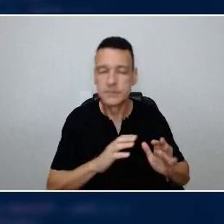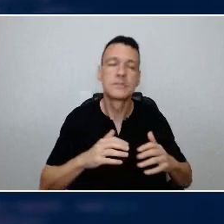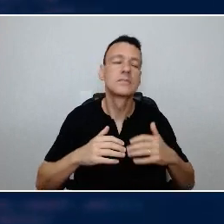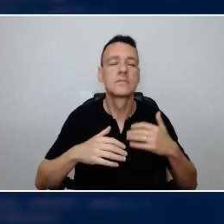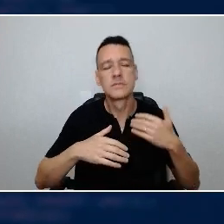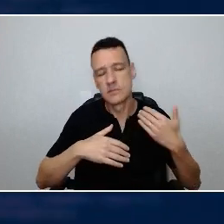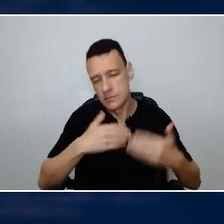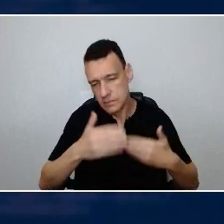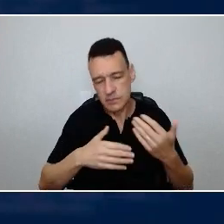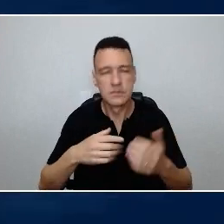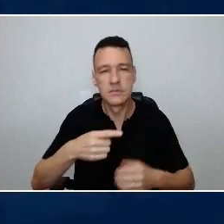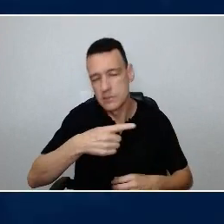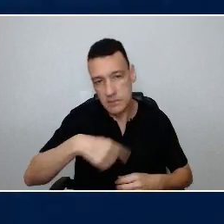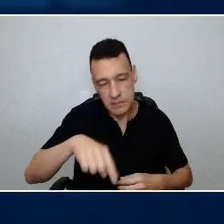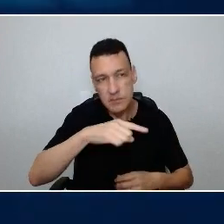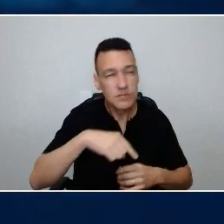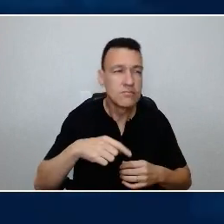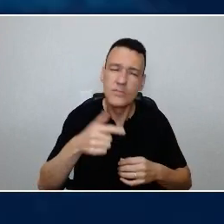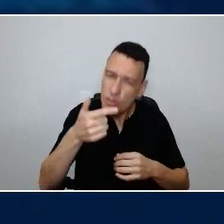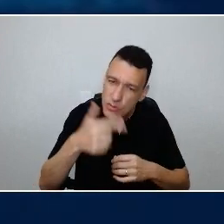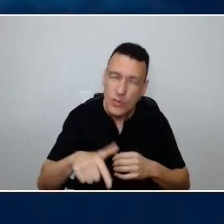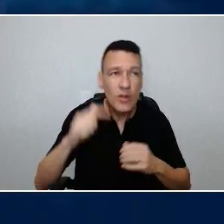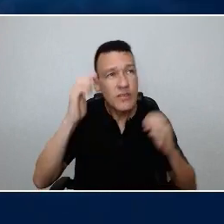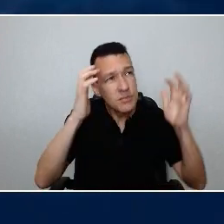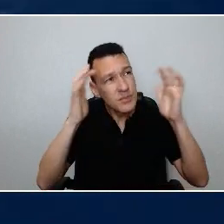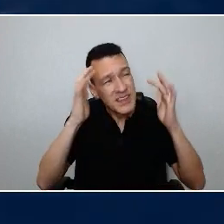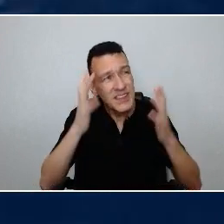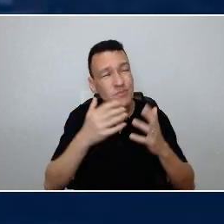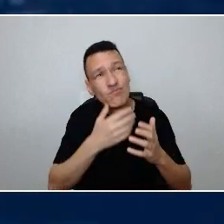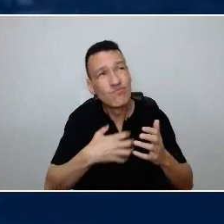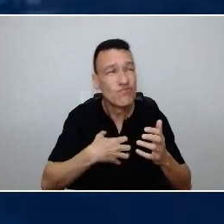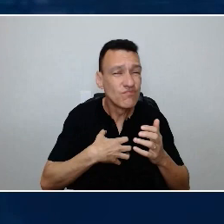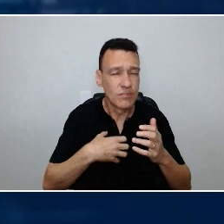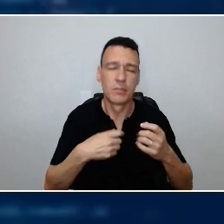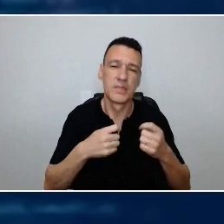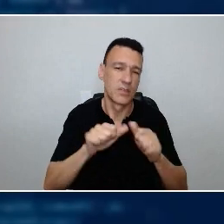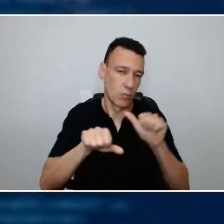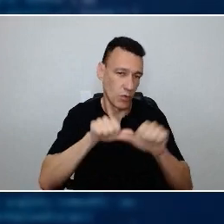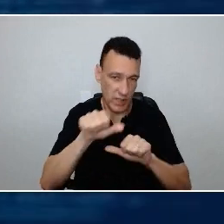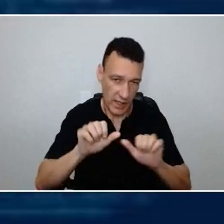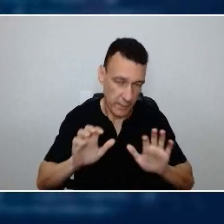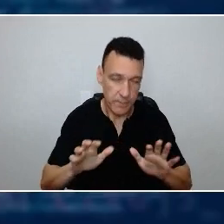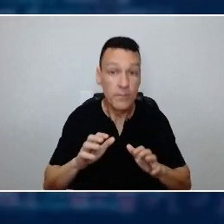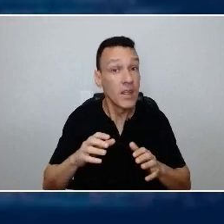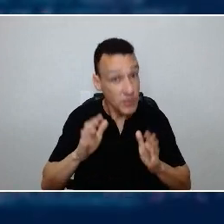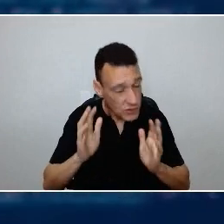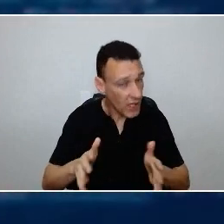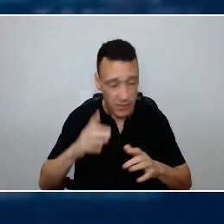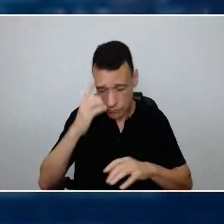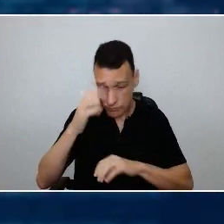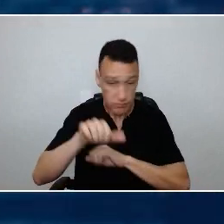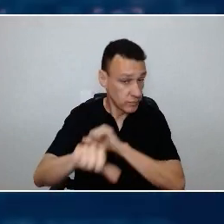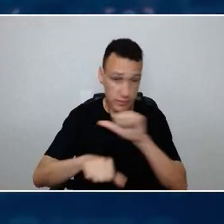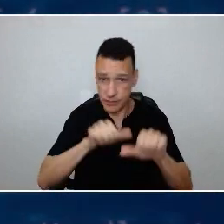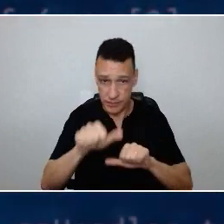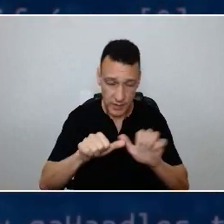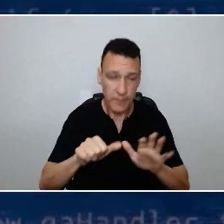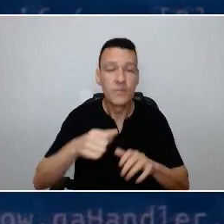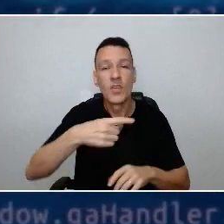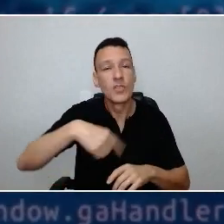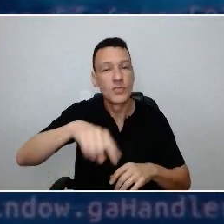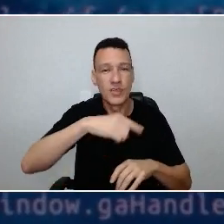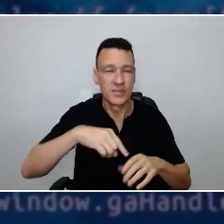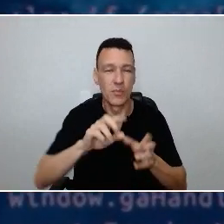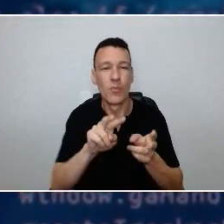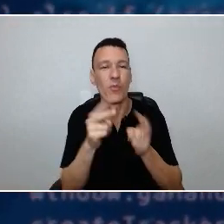entender que tava na hora de mudar um pouco e mudamos bastante então quando a gente vai para mongodb a gente tem uma outra metodologia de trabalho a gente